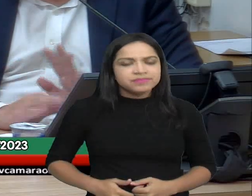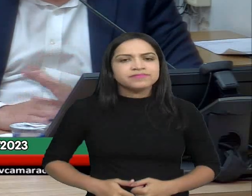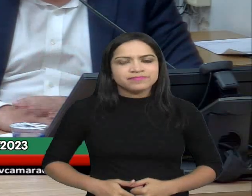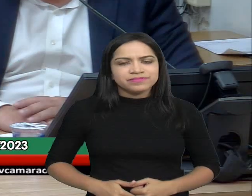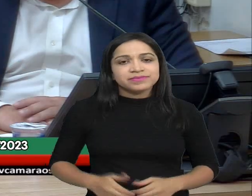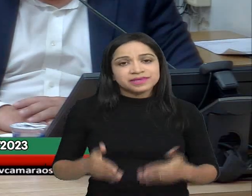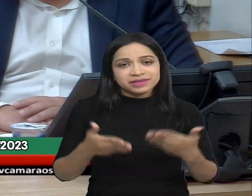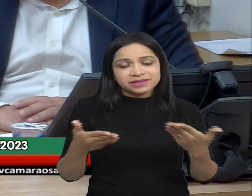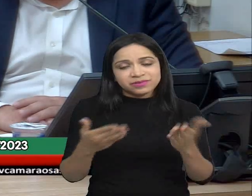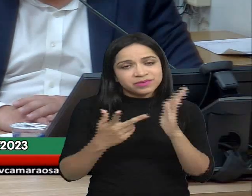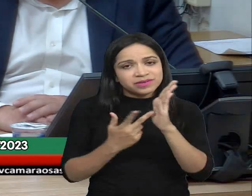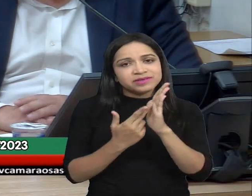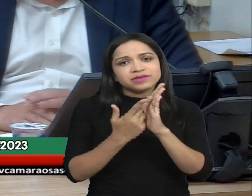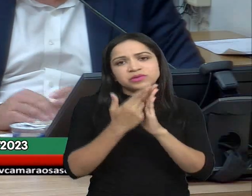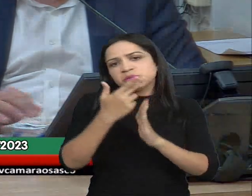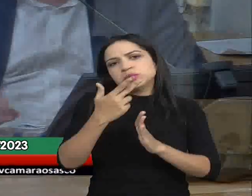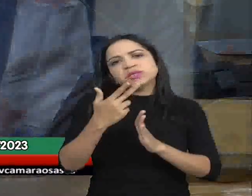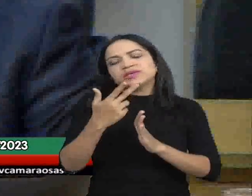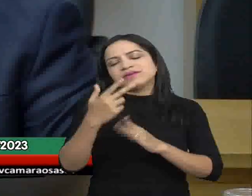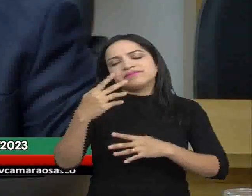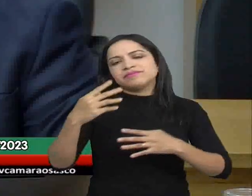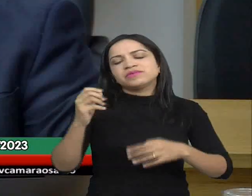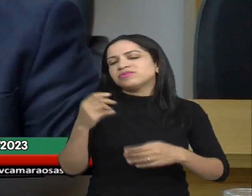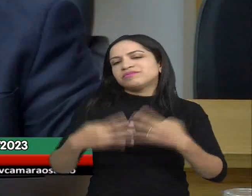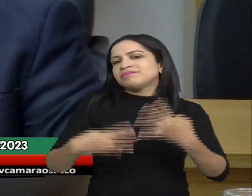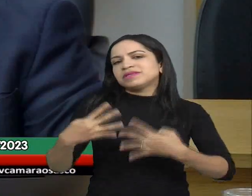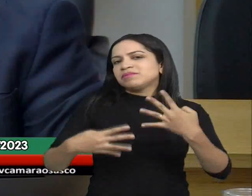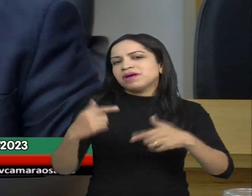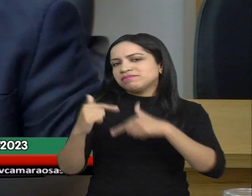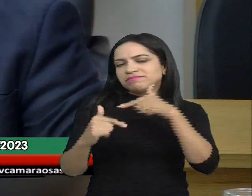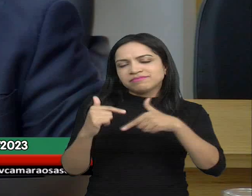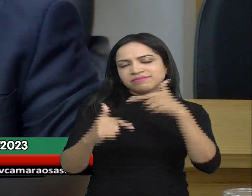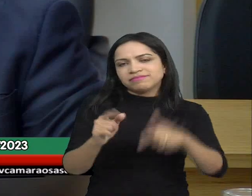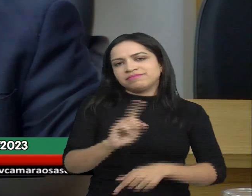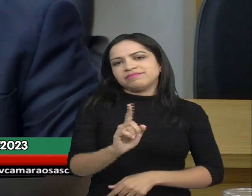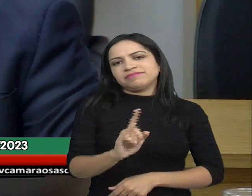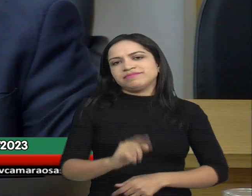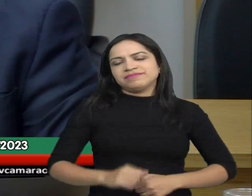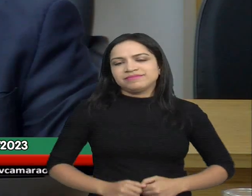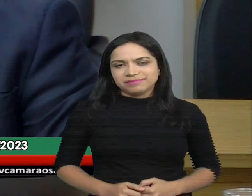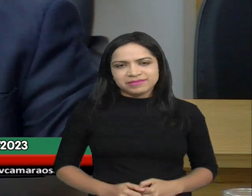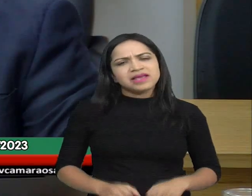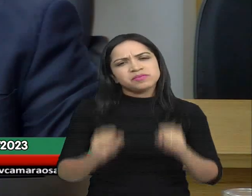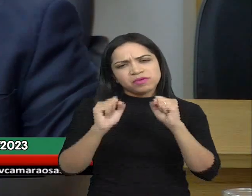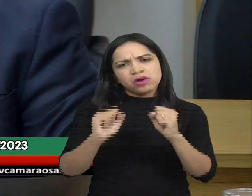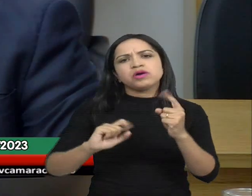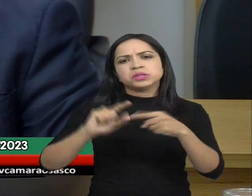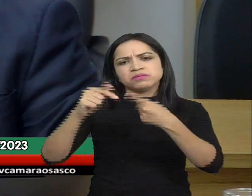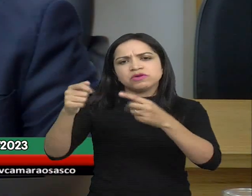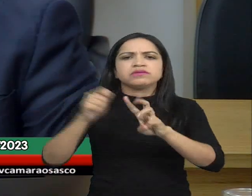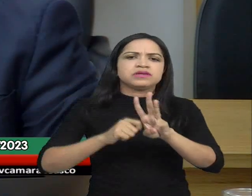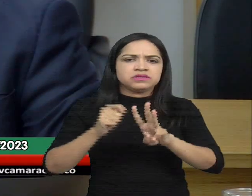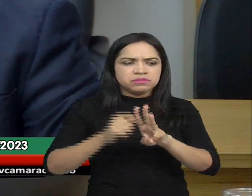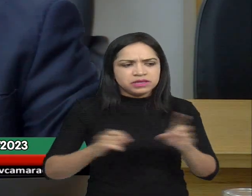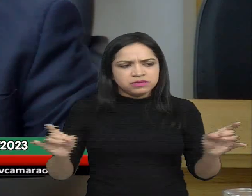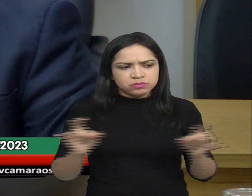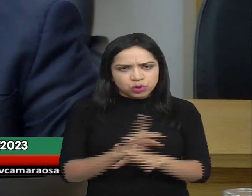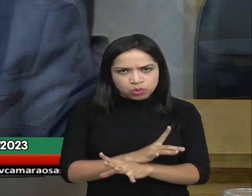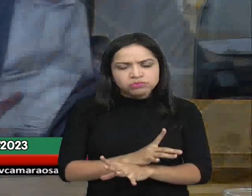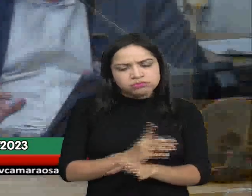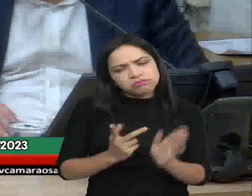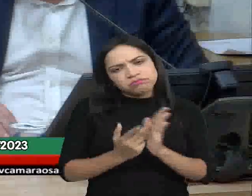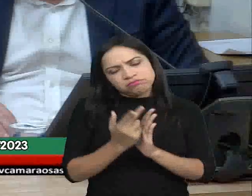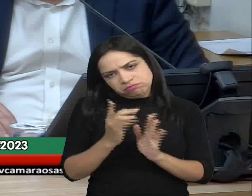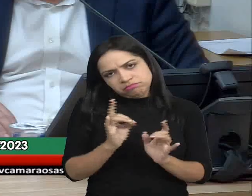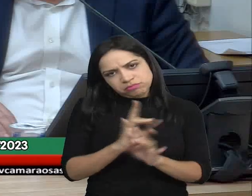não é impeditiva. E ele pode continuar a atividade normal. Isso, né, doutor? Mesmo colocando... O